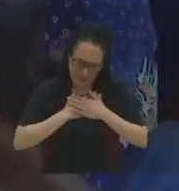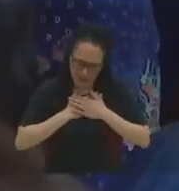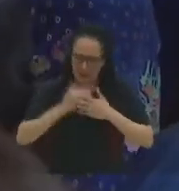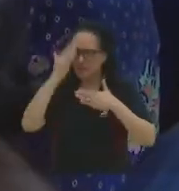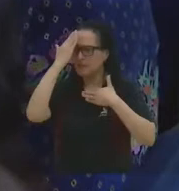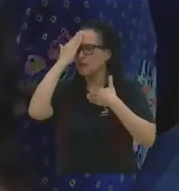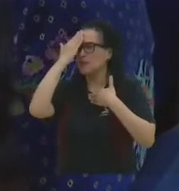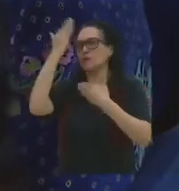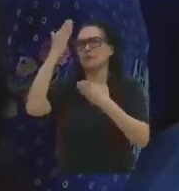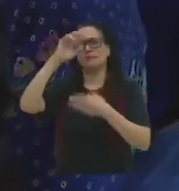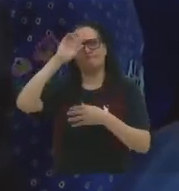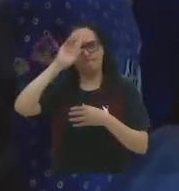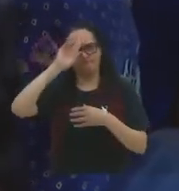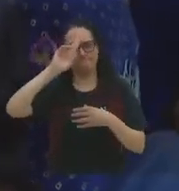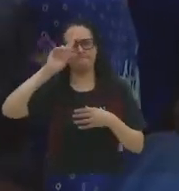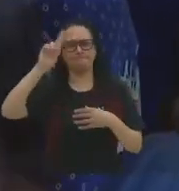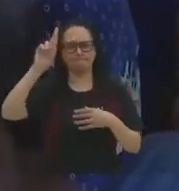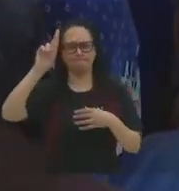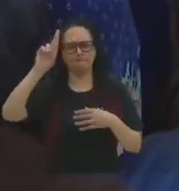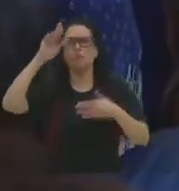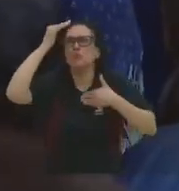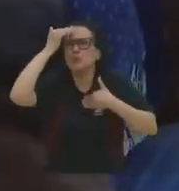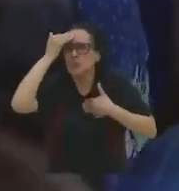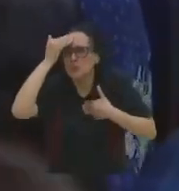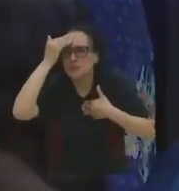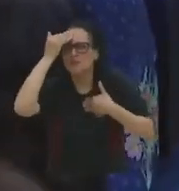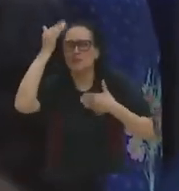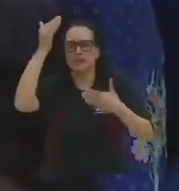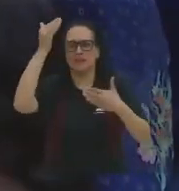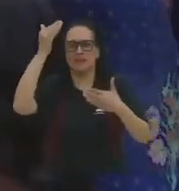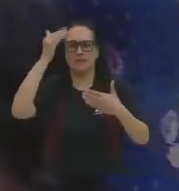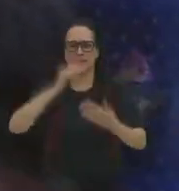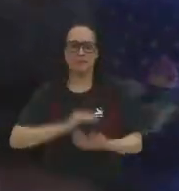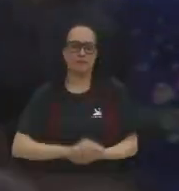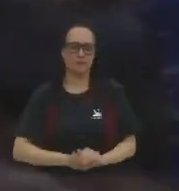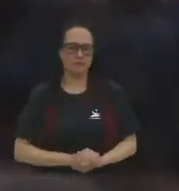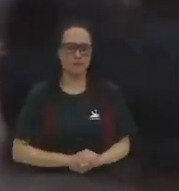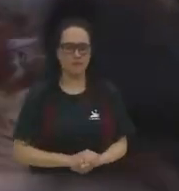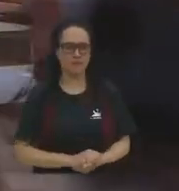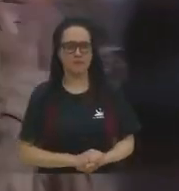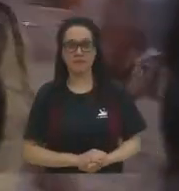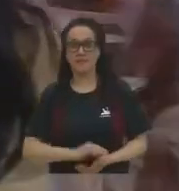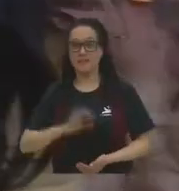Senhor. Obrigado, Senhor. Muito obrigado. Muito obrigado. Padre, antes do Senhor